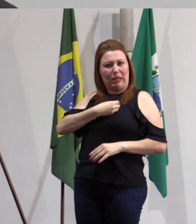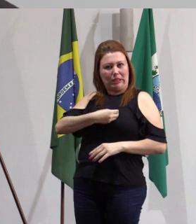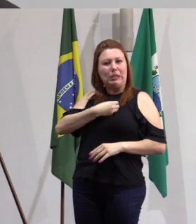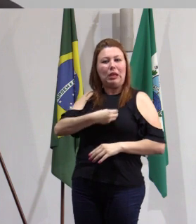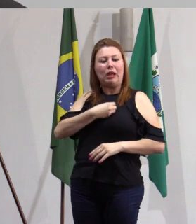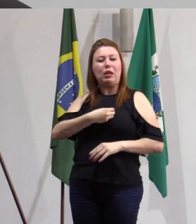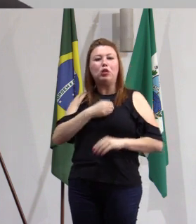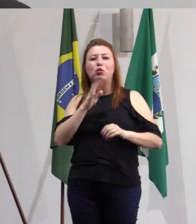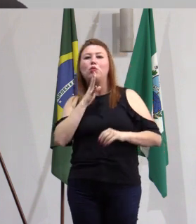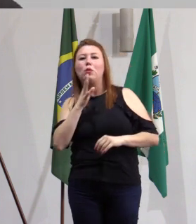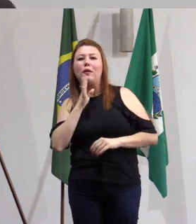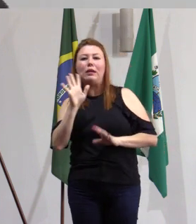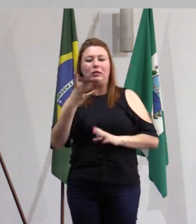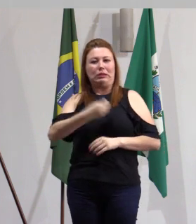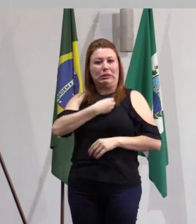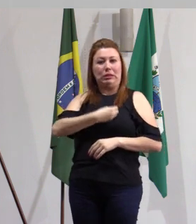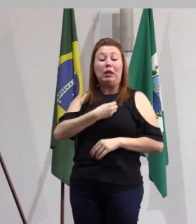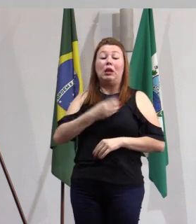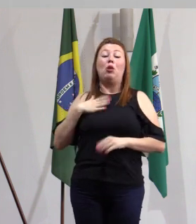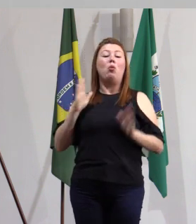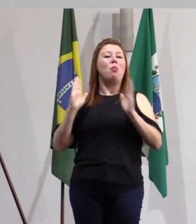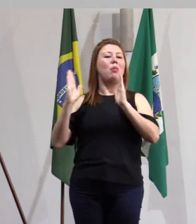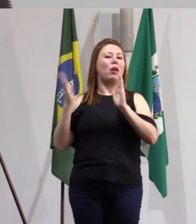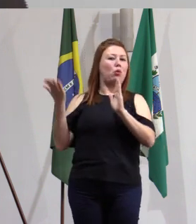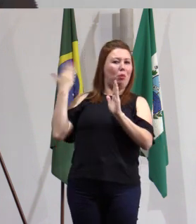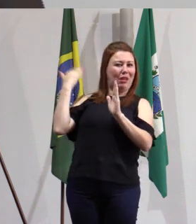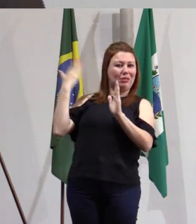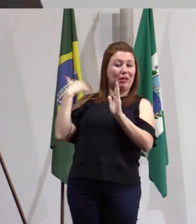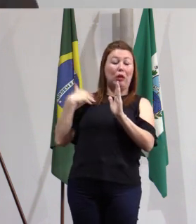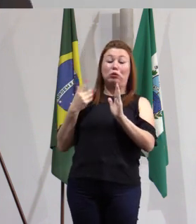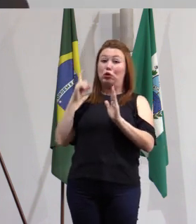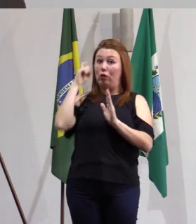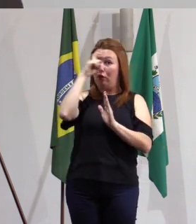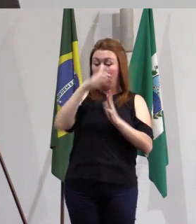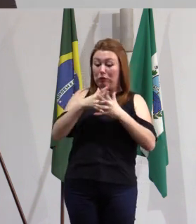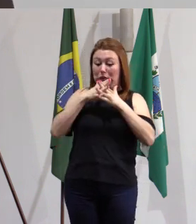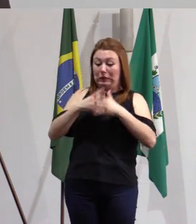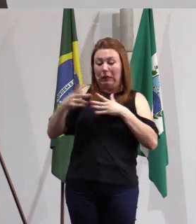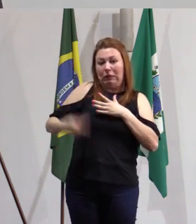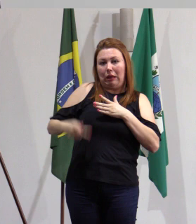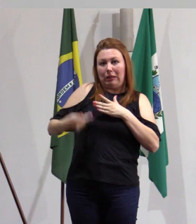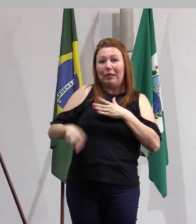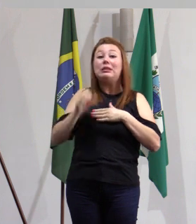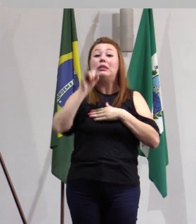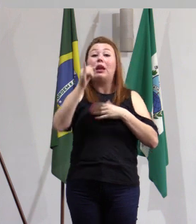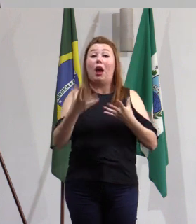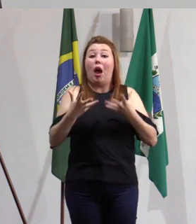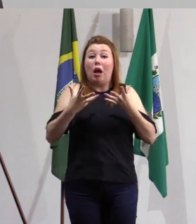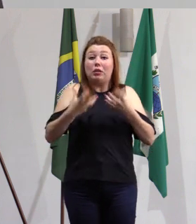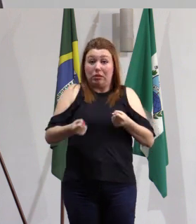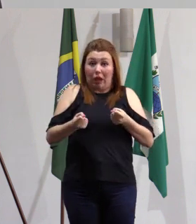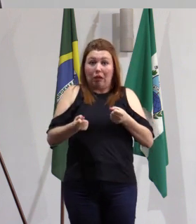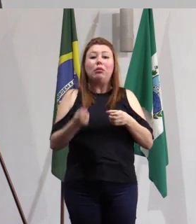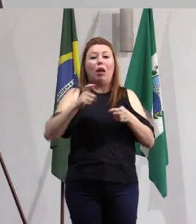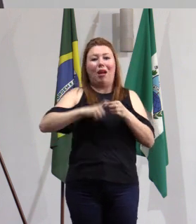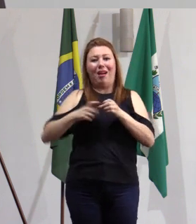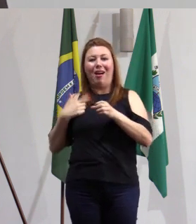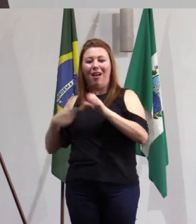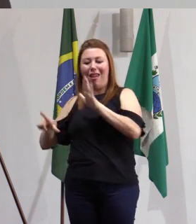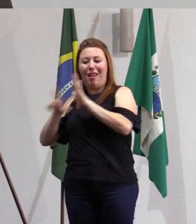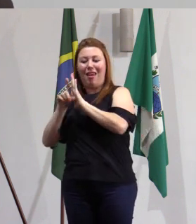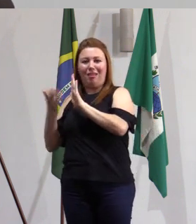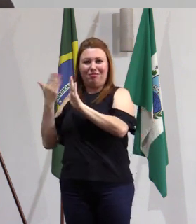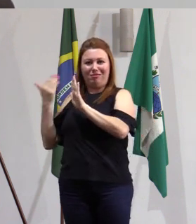momento tensíssimo para essa universidade, de decisão sobre adesão ou não à IBSER,